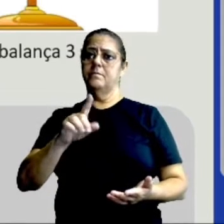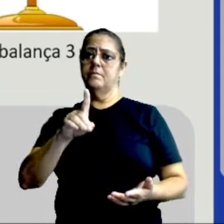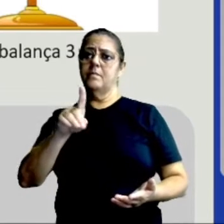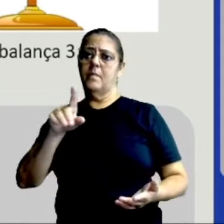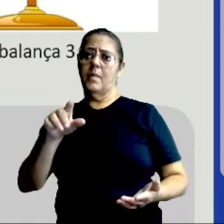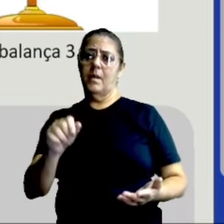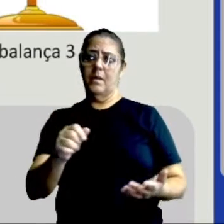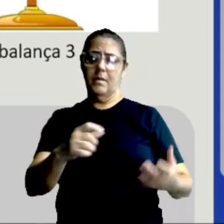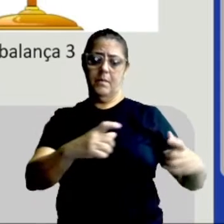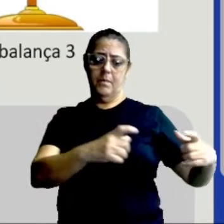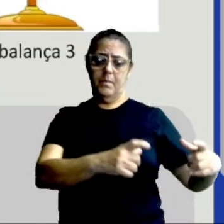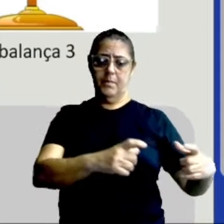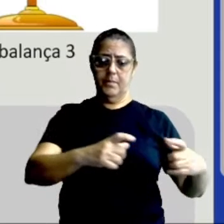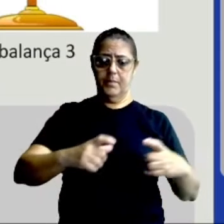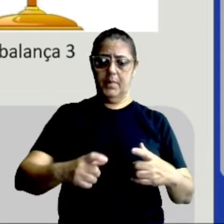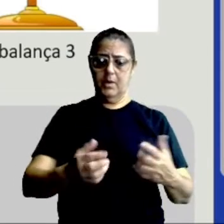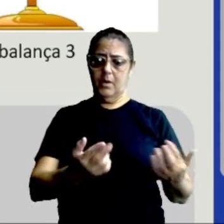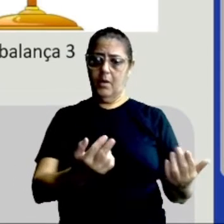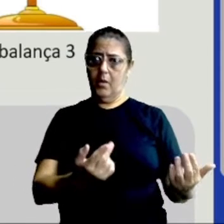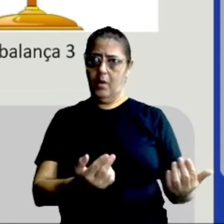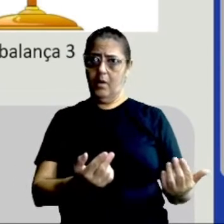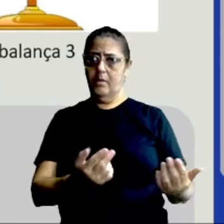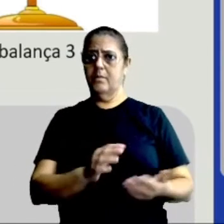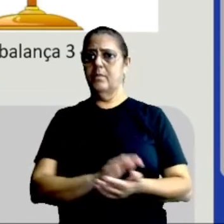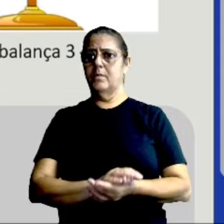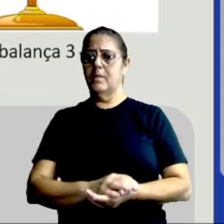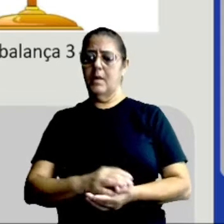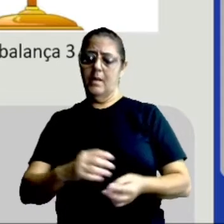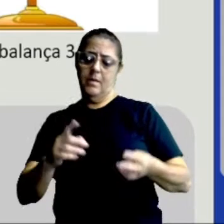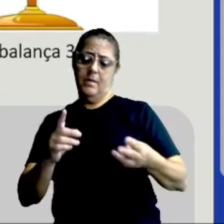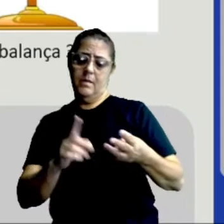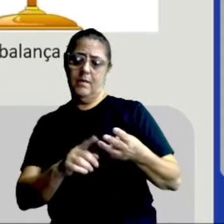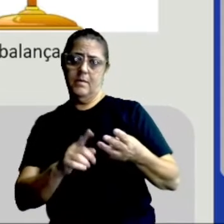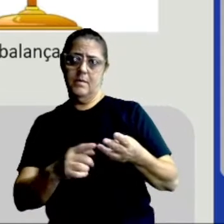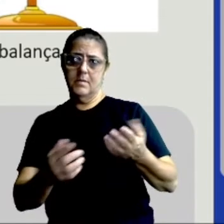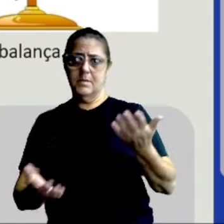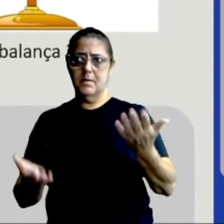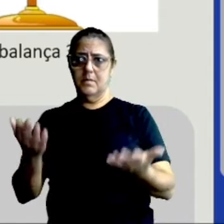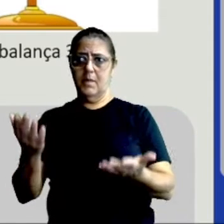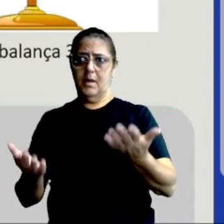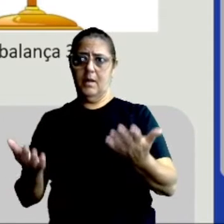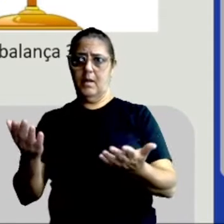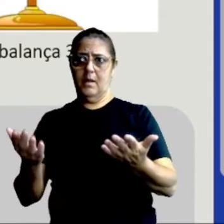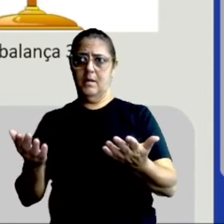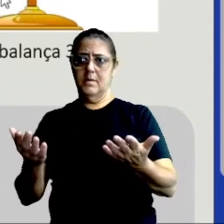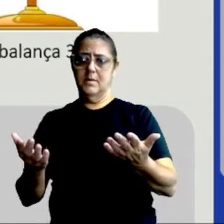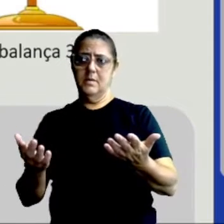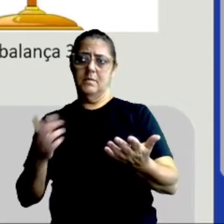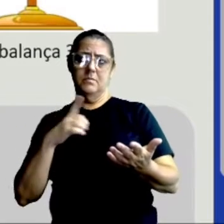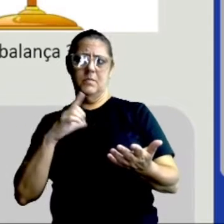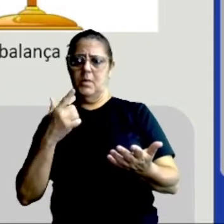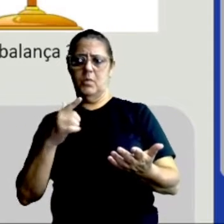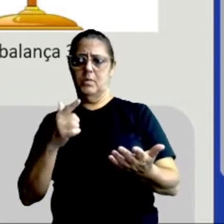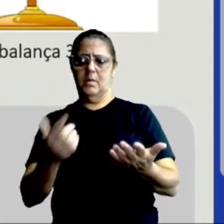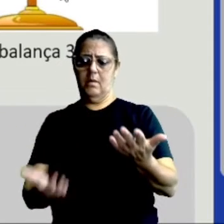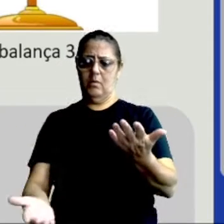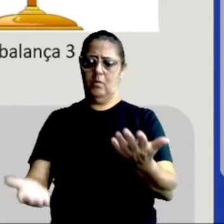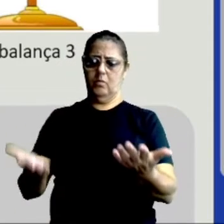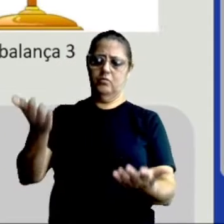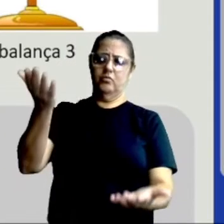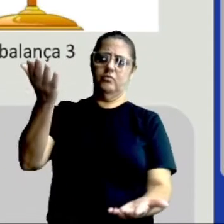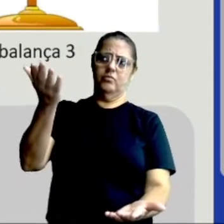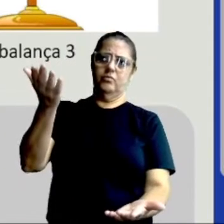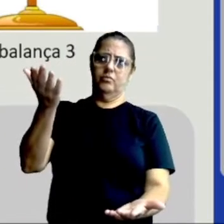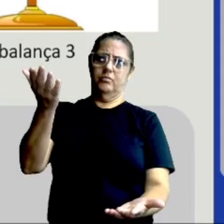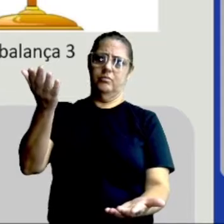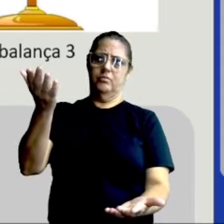é igual ao peso do outro. Já na balança 3, a gente nota que esse prato daqui está